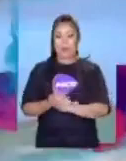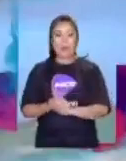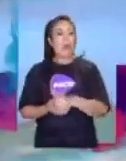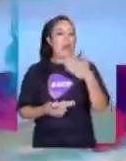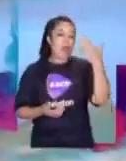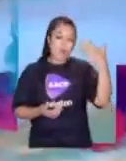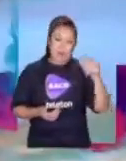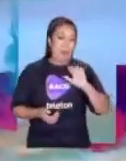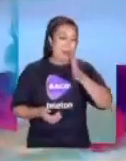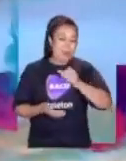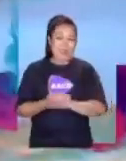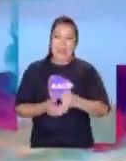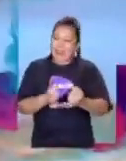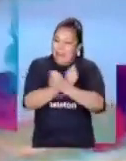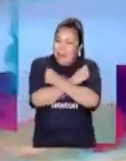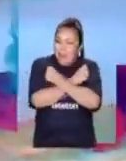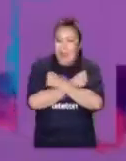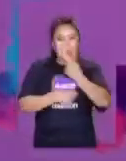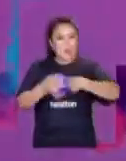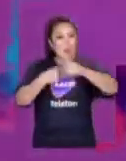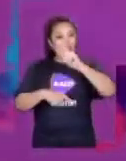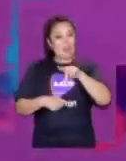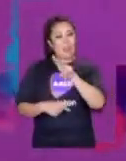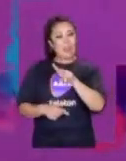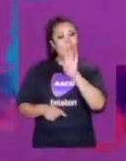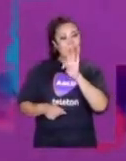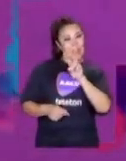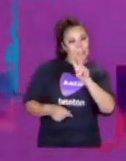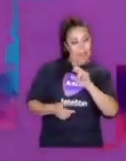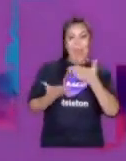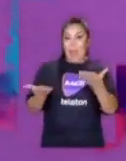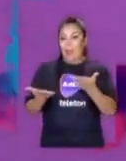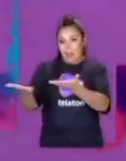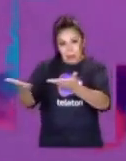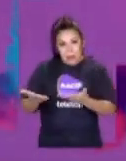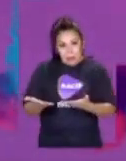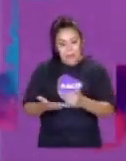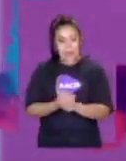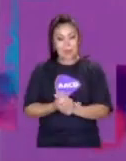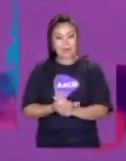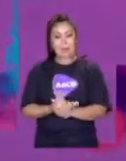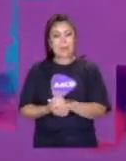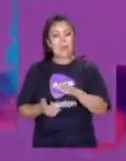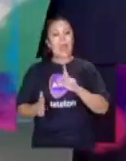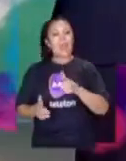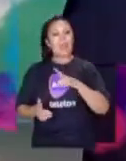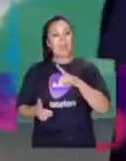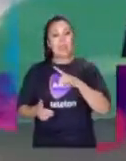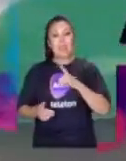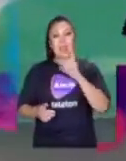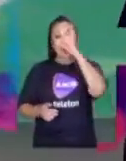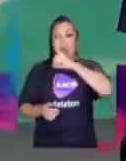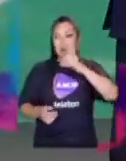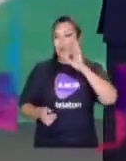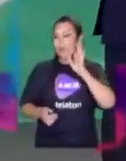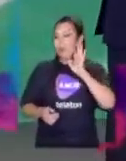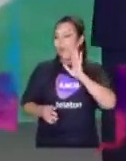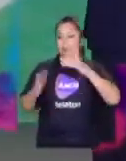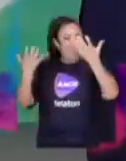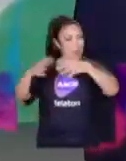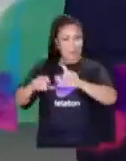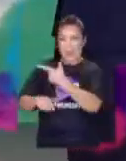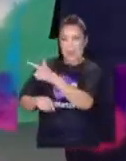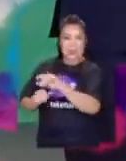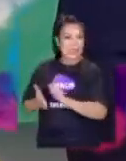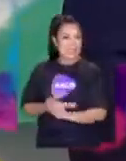Um abraço, Gilberto. Muito obrigado. Sucesso na VTV, tá bom? Quero fazer um convite, Celso. Vontade. Não, já tenho domingo legal, não quero mais programas, não, por